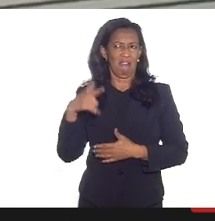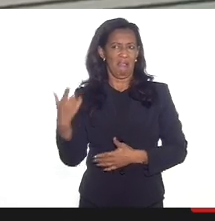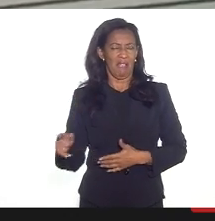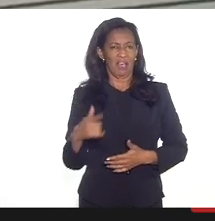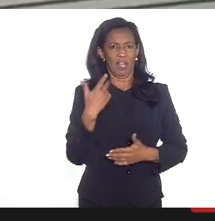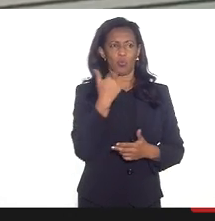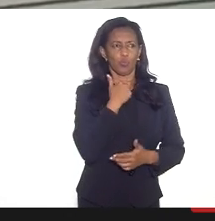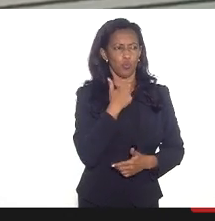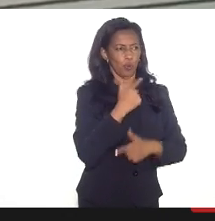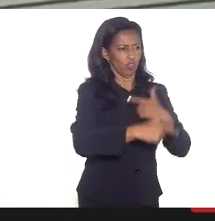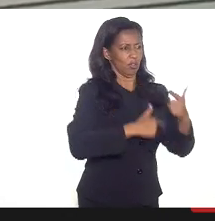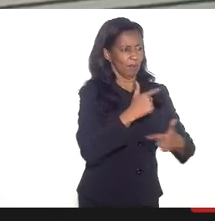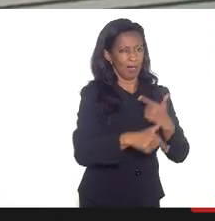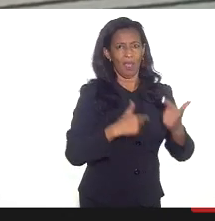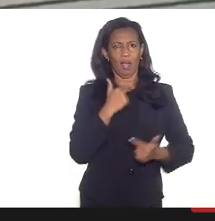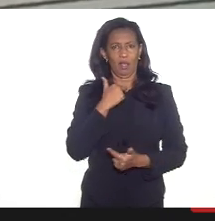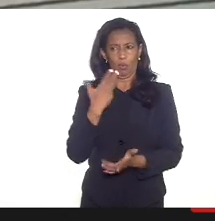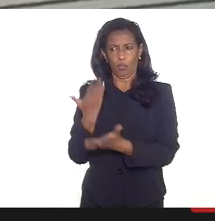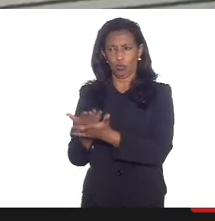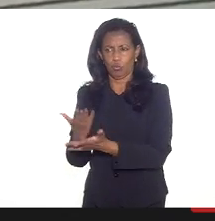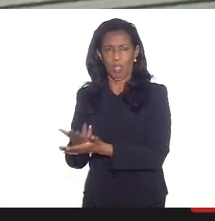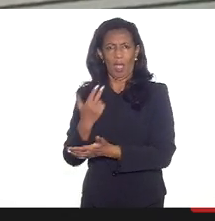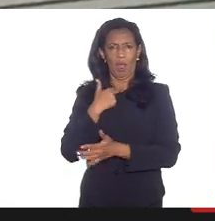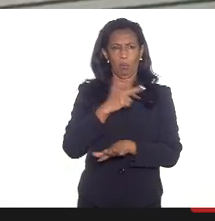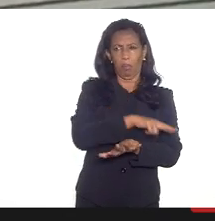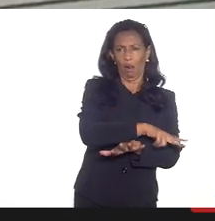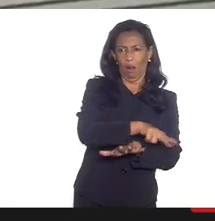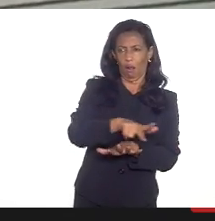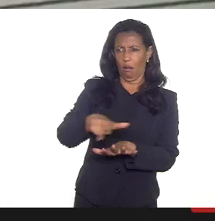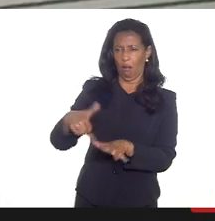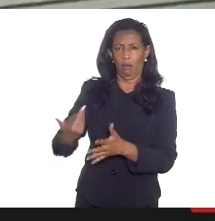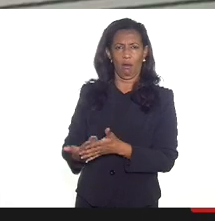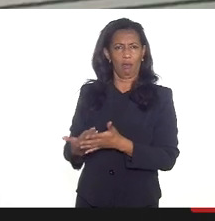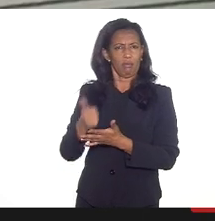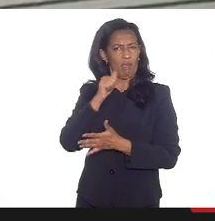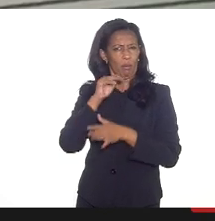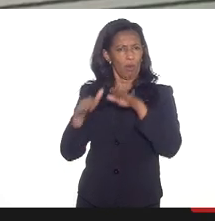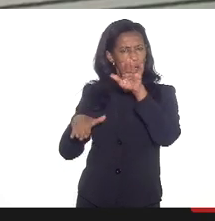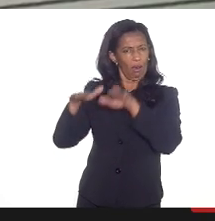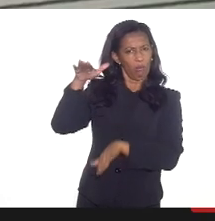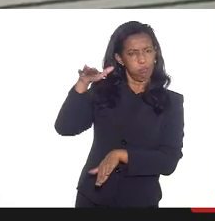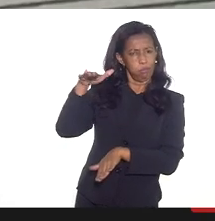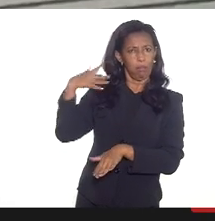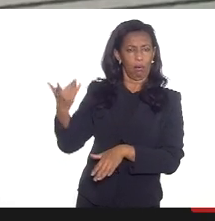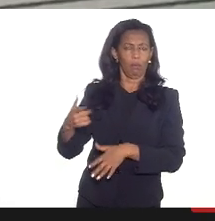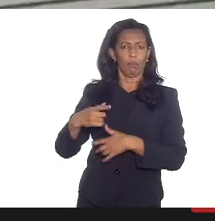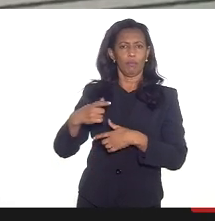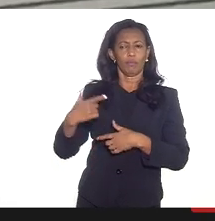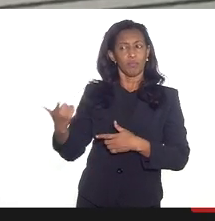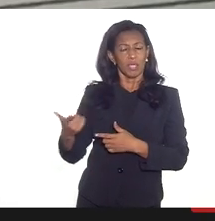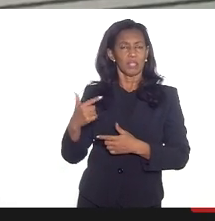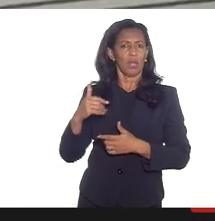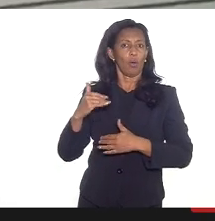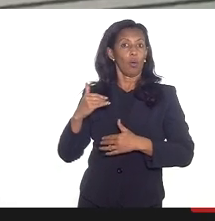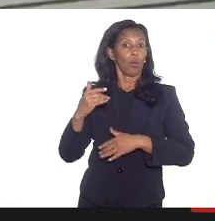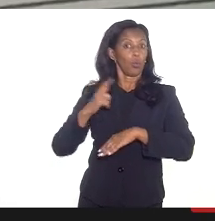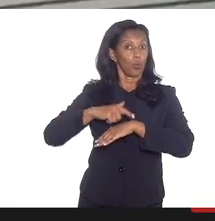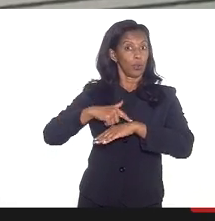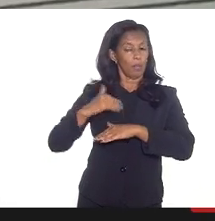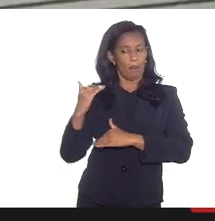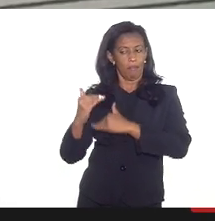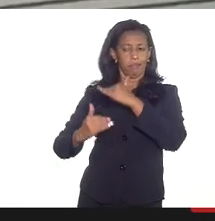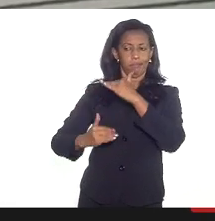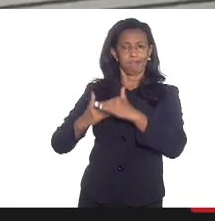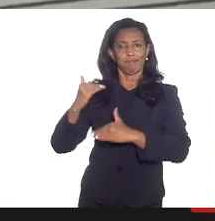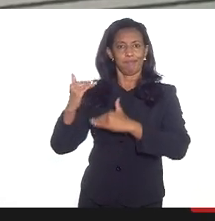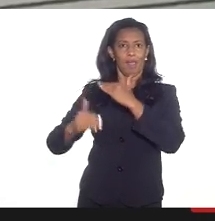podia votar, ela não podia um monte de coisa. Que de tempos para cá, através de muitas lutas, ela foi fazendo suas conquistas, a